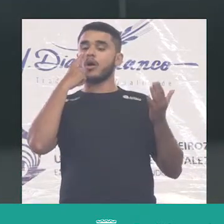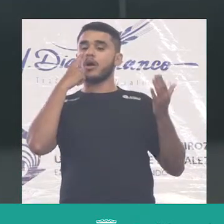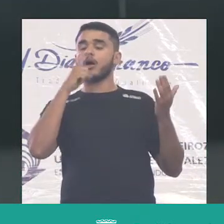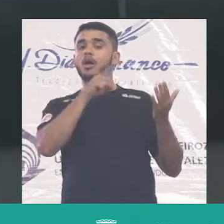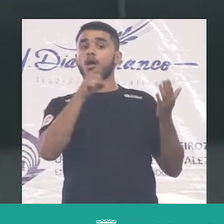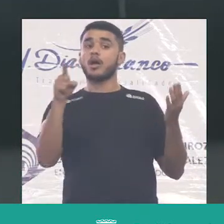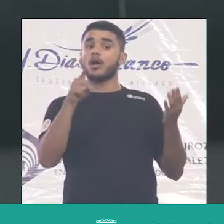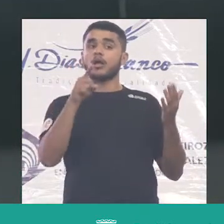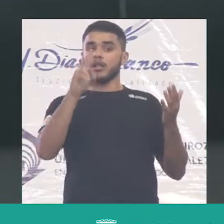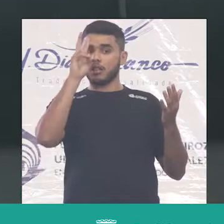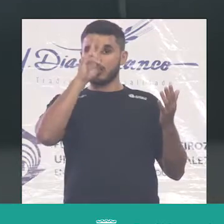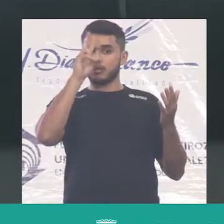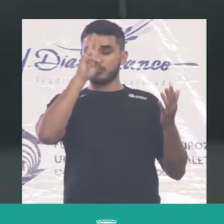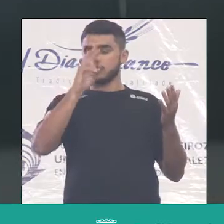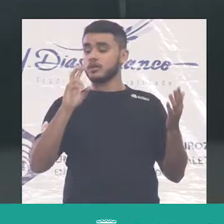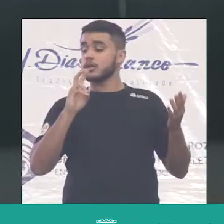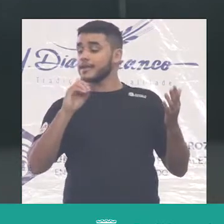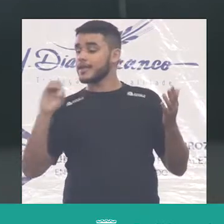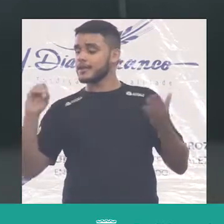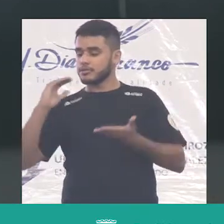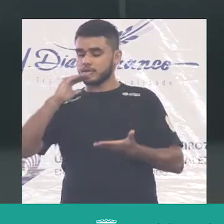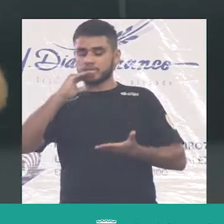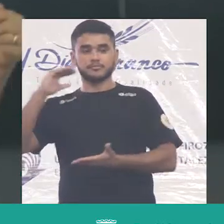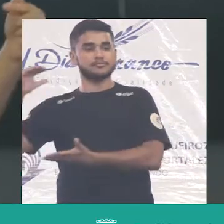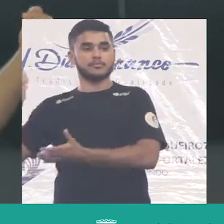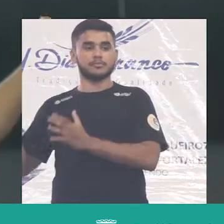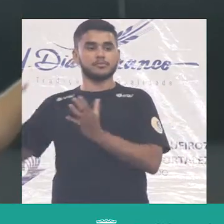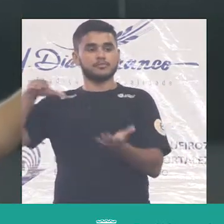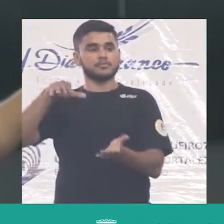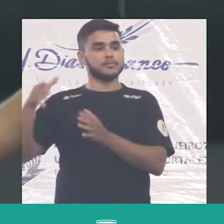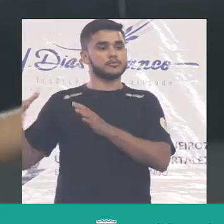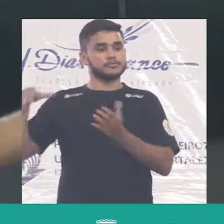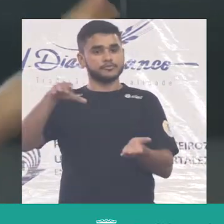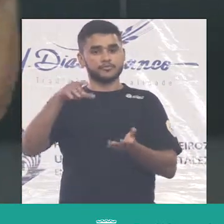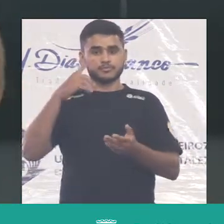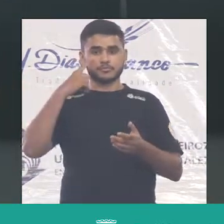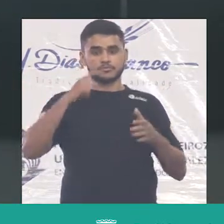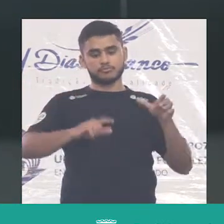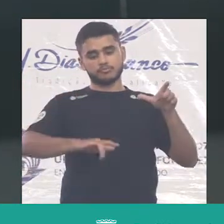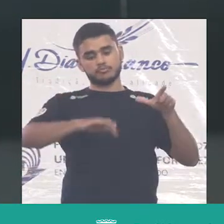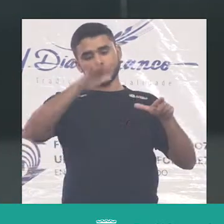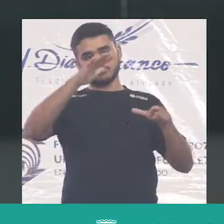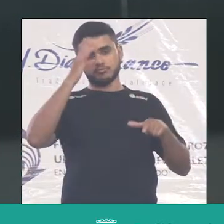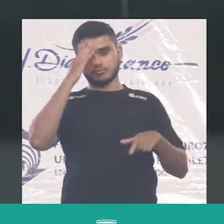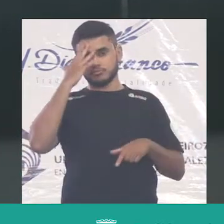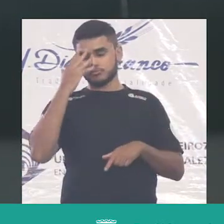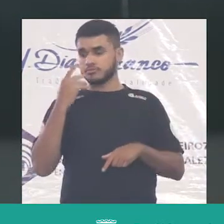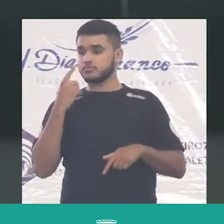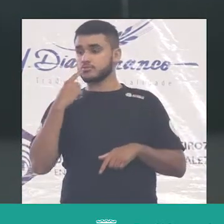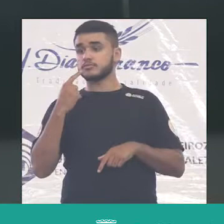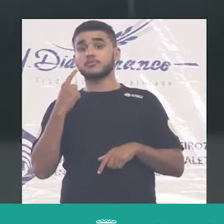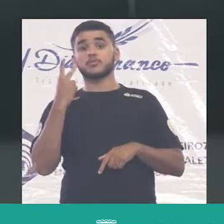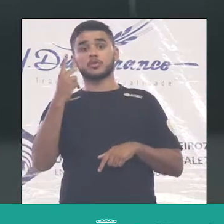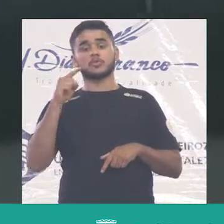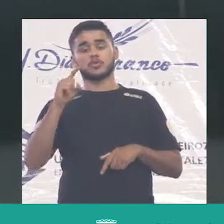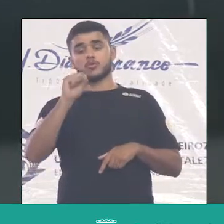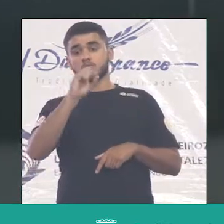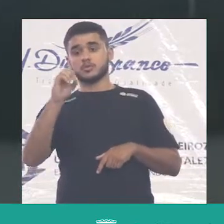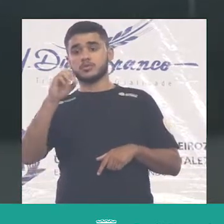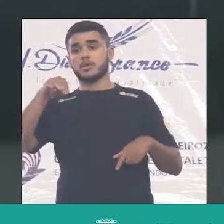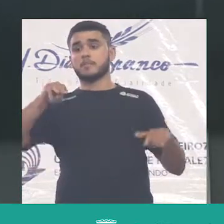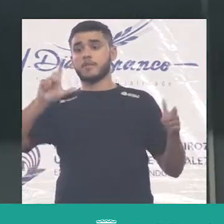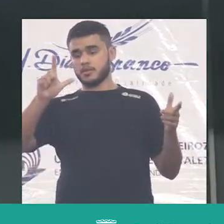esse valor que falta corresponde a 500 baldes de 12.800 ml. São 500